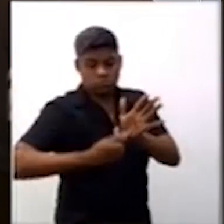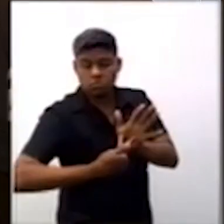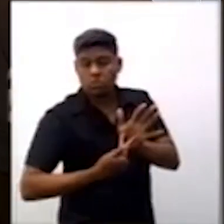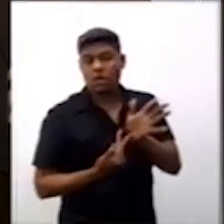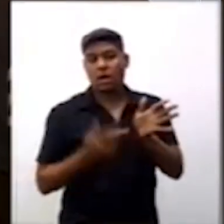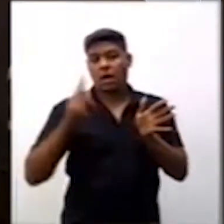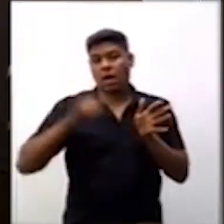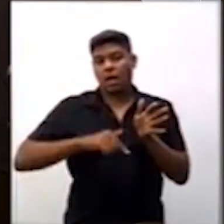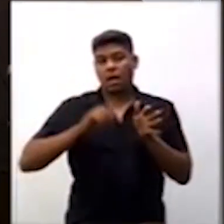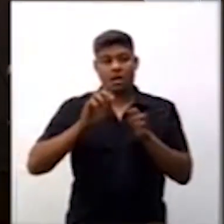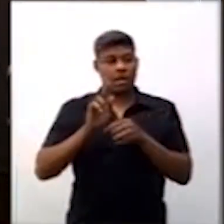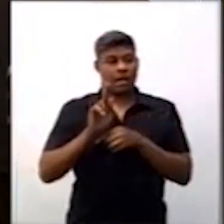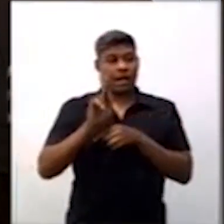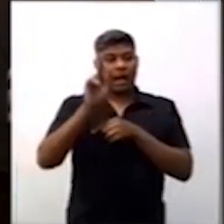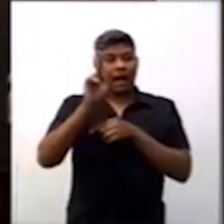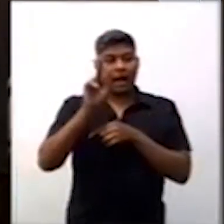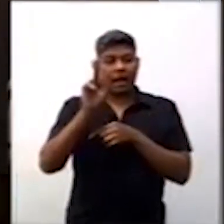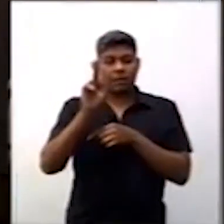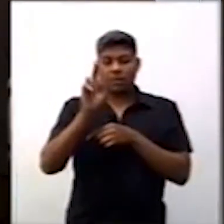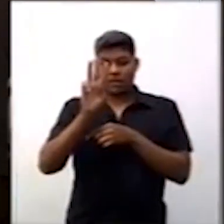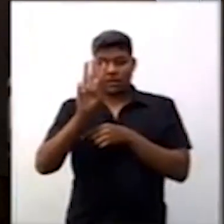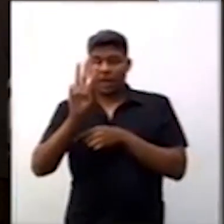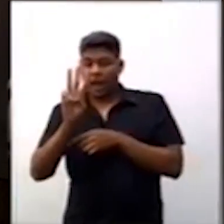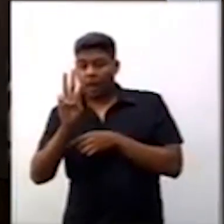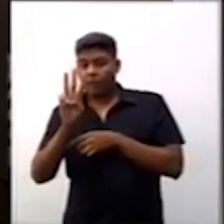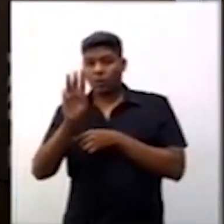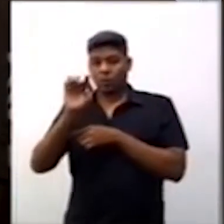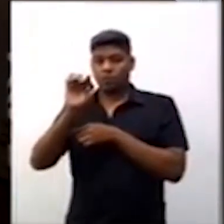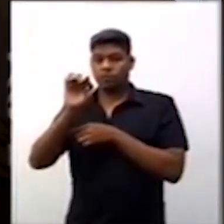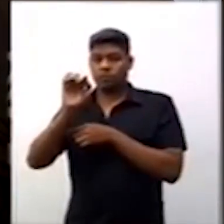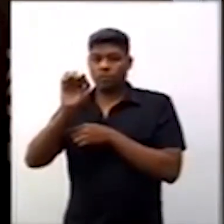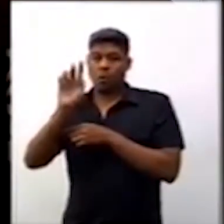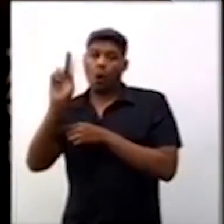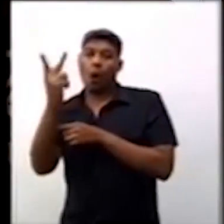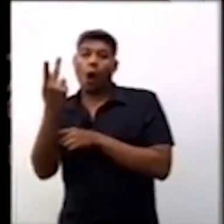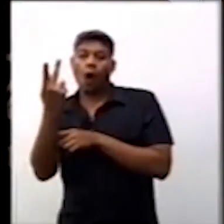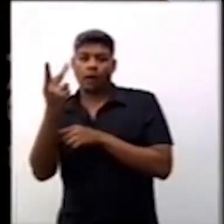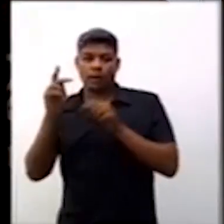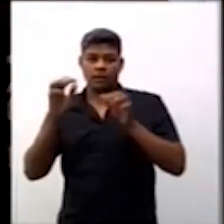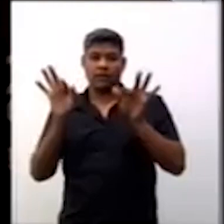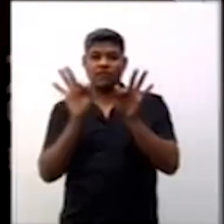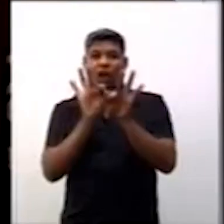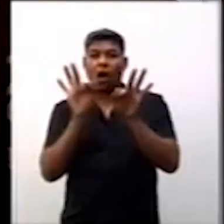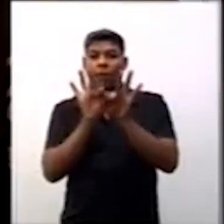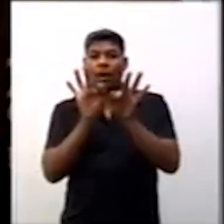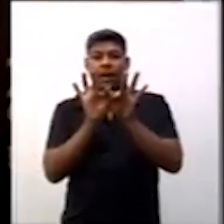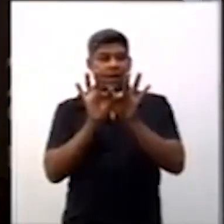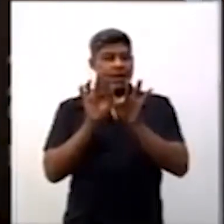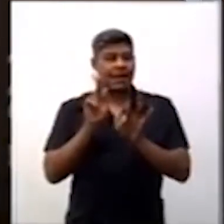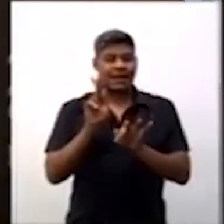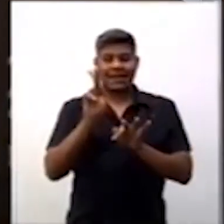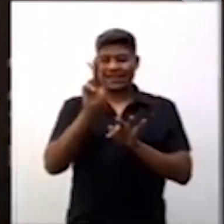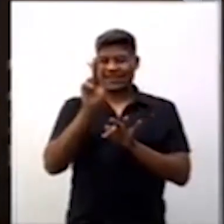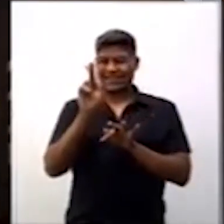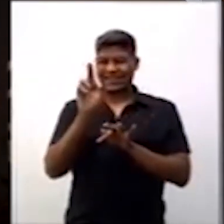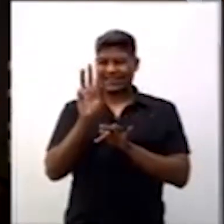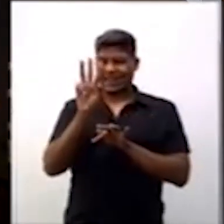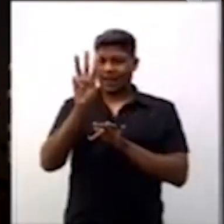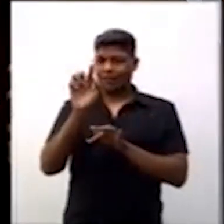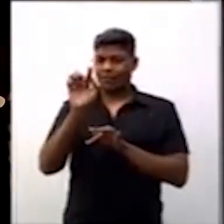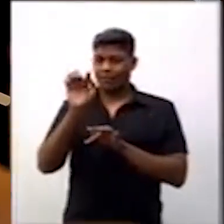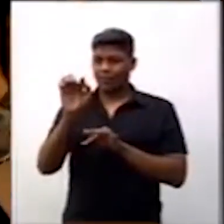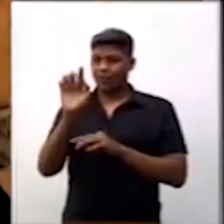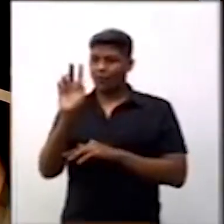elétrica é K de quilo, W de watt, H de hora. Então, quilowatt-hora. E isso é